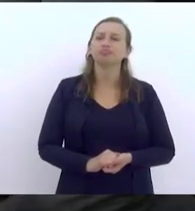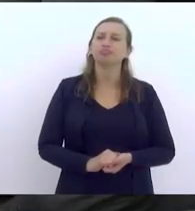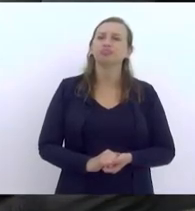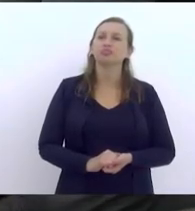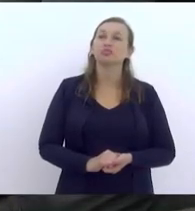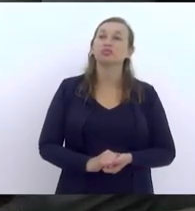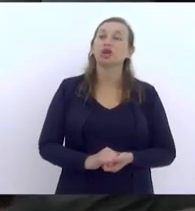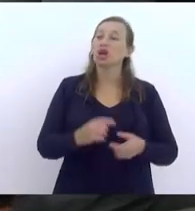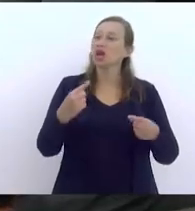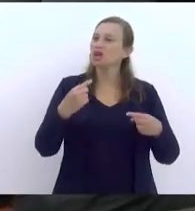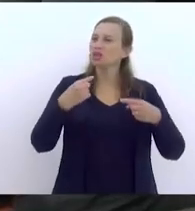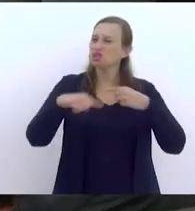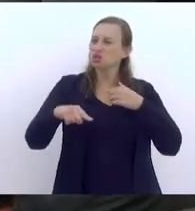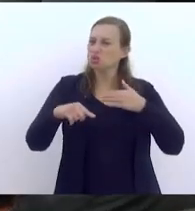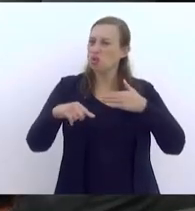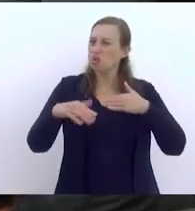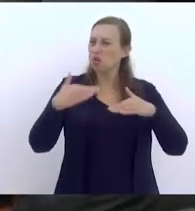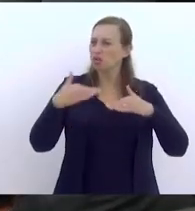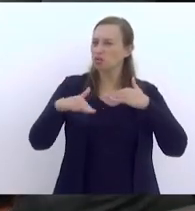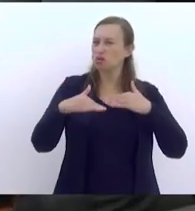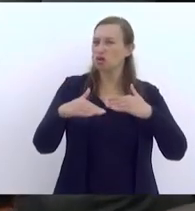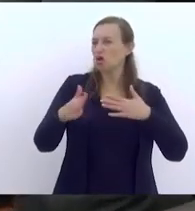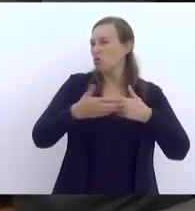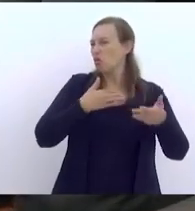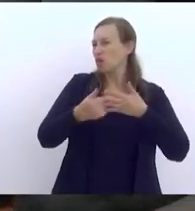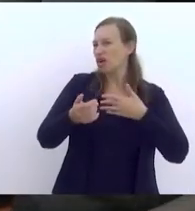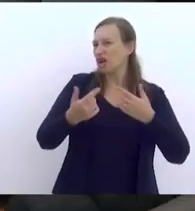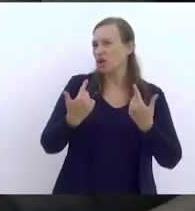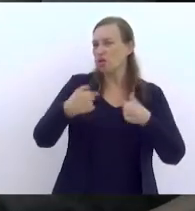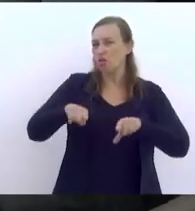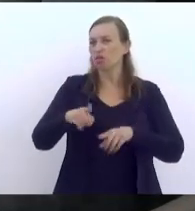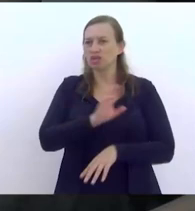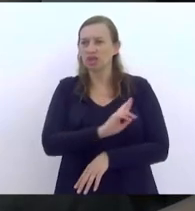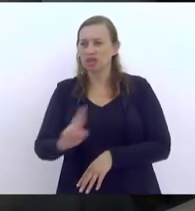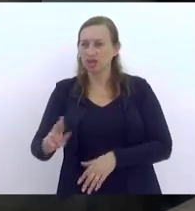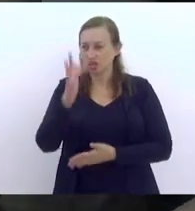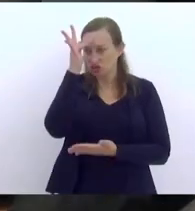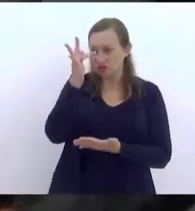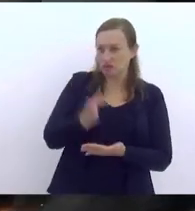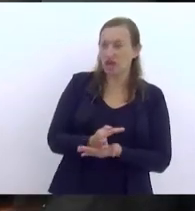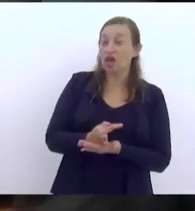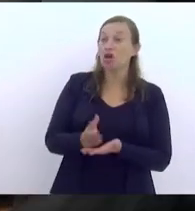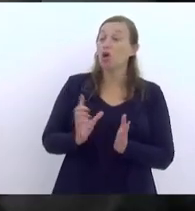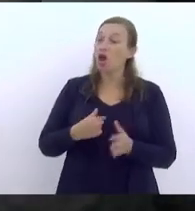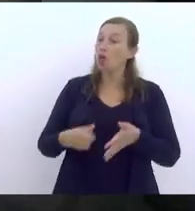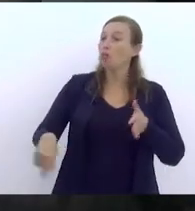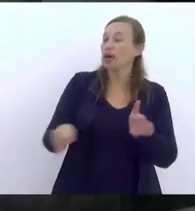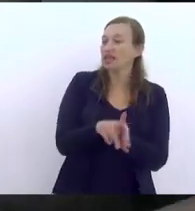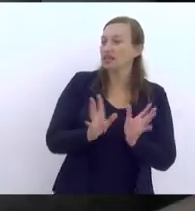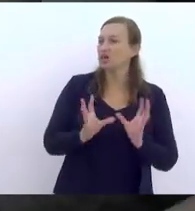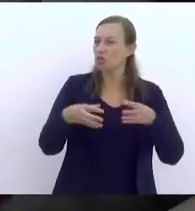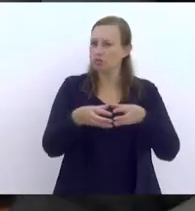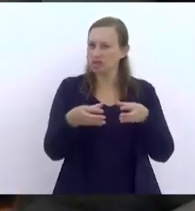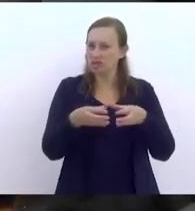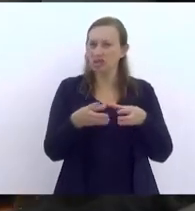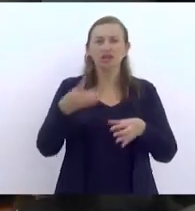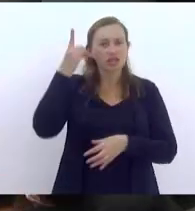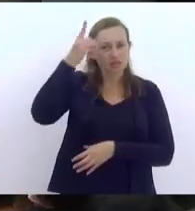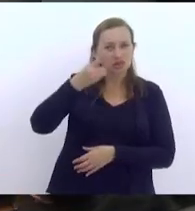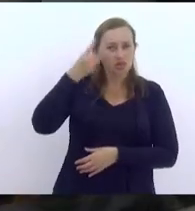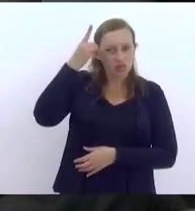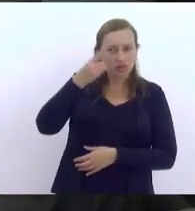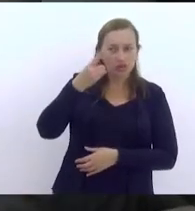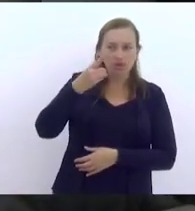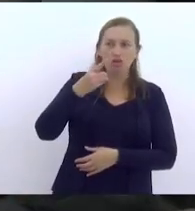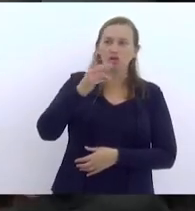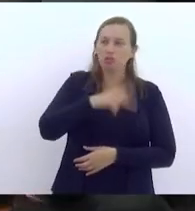Eu discordo de qualquer ataque a qualquer fé e religião. E como membro da comissão que o presidente Josemar, o